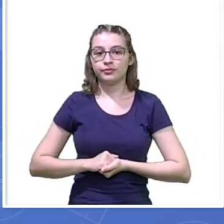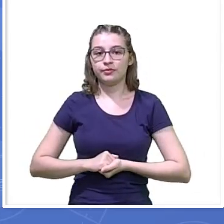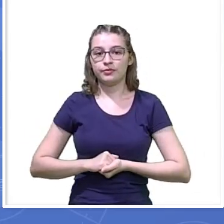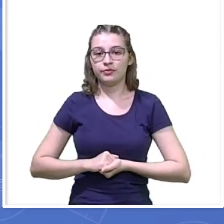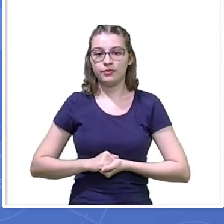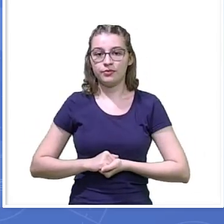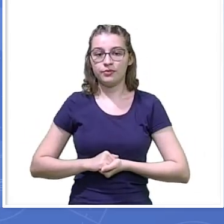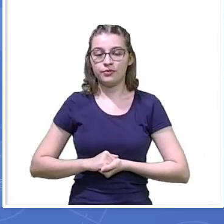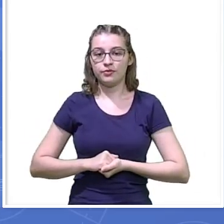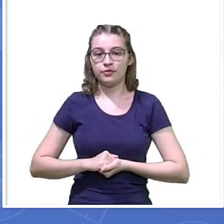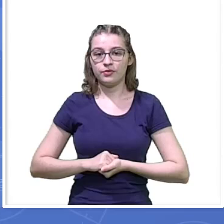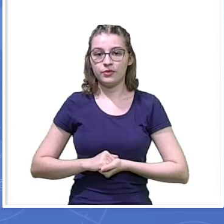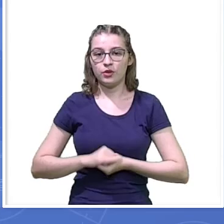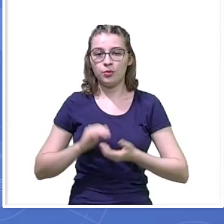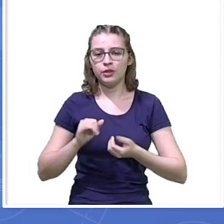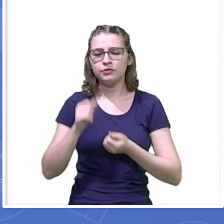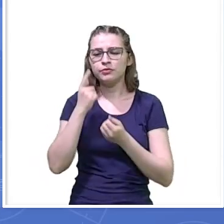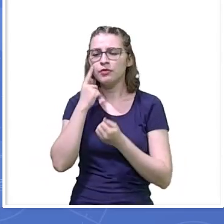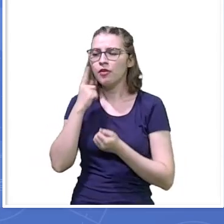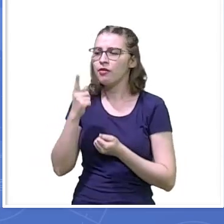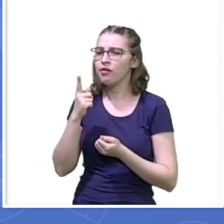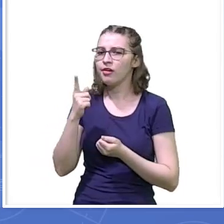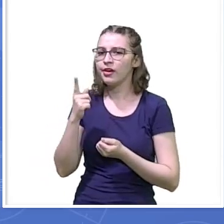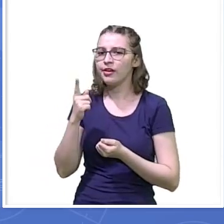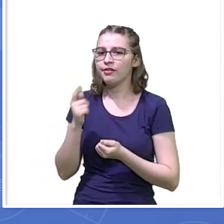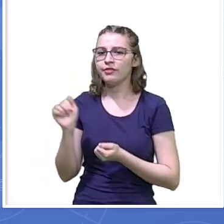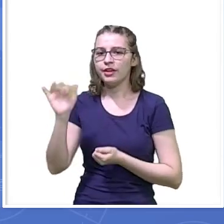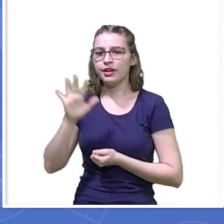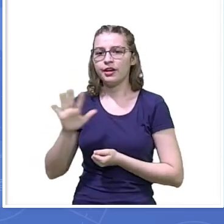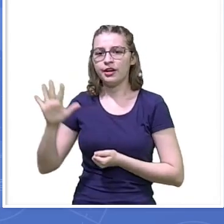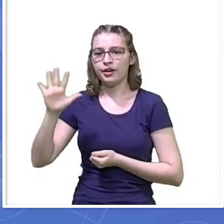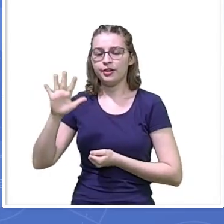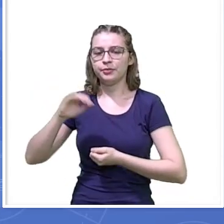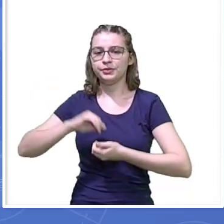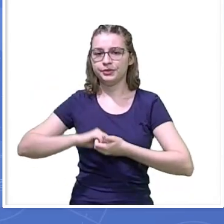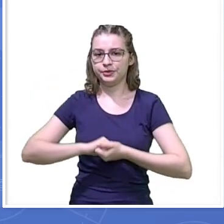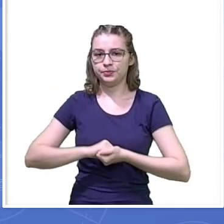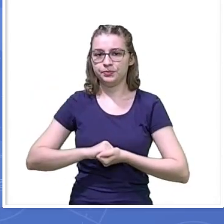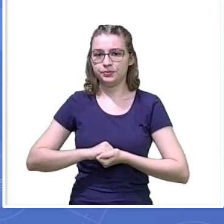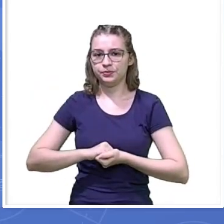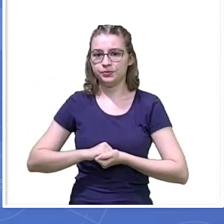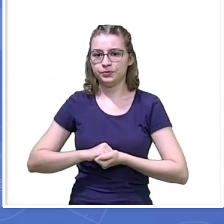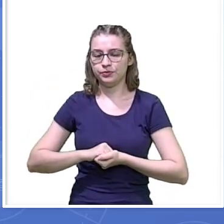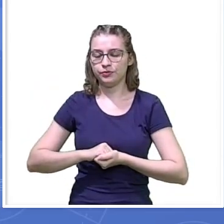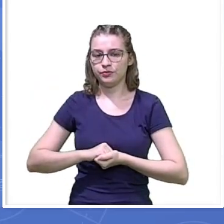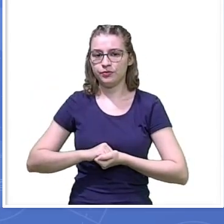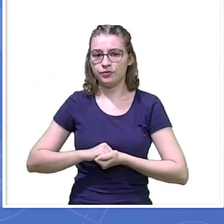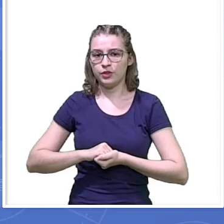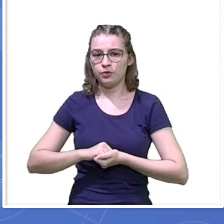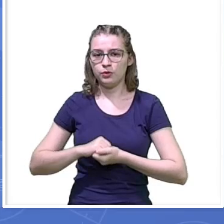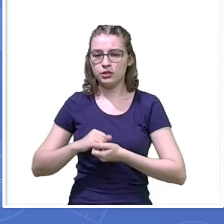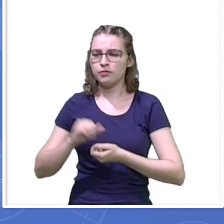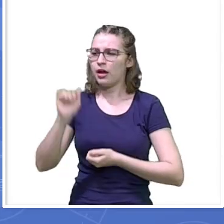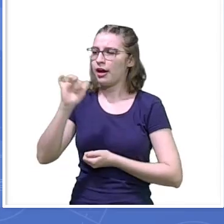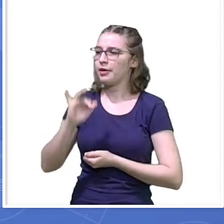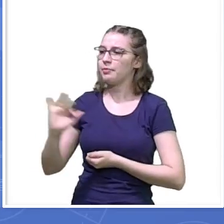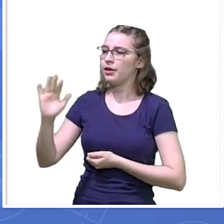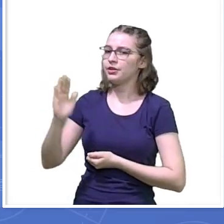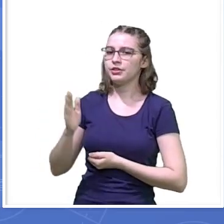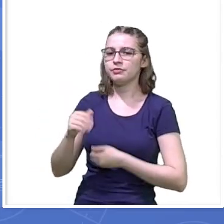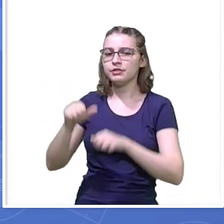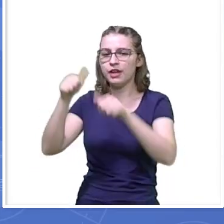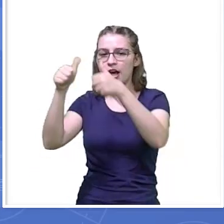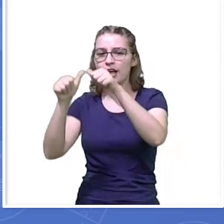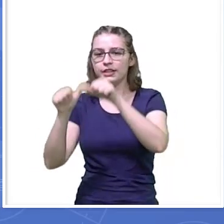UNP. Né? Com base na figura a seguir, assinar a alternativa correta. O que essa questão está pedindo para você? Você tem que analisar os 4 pontos.